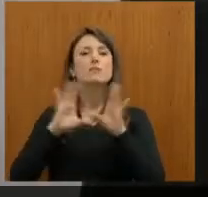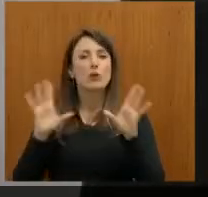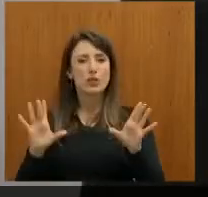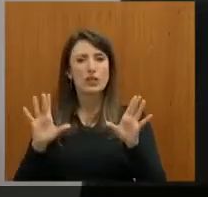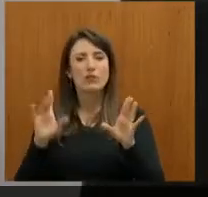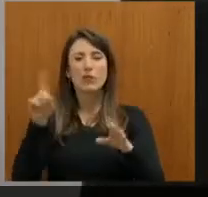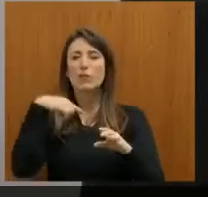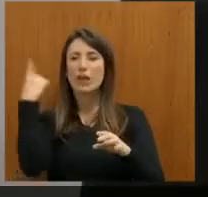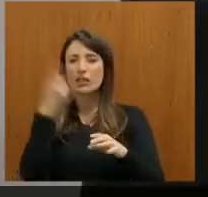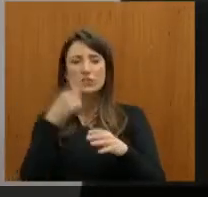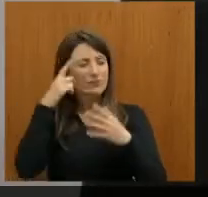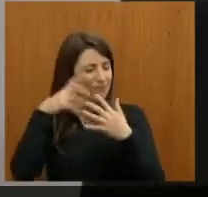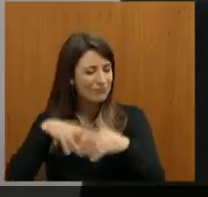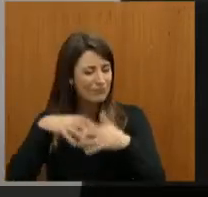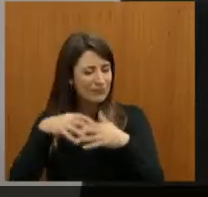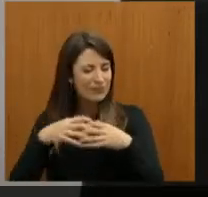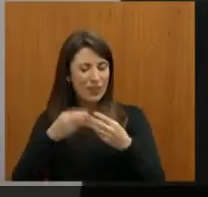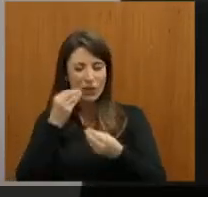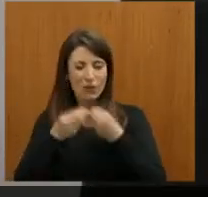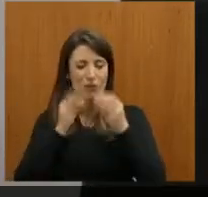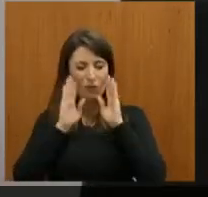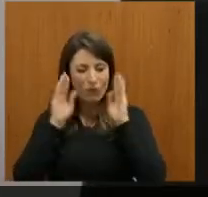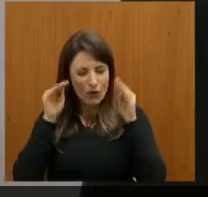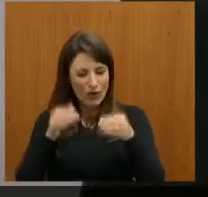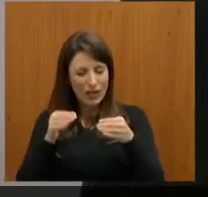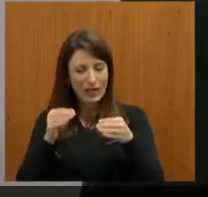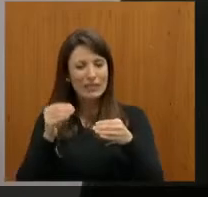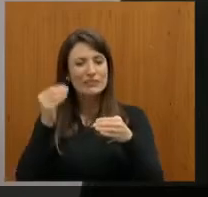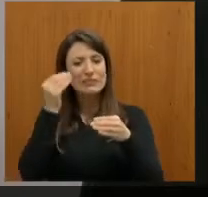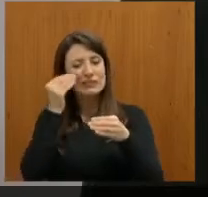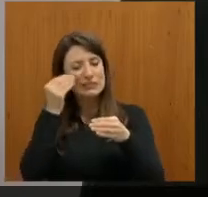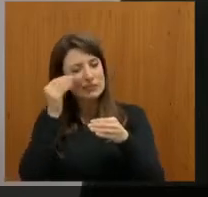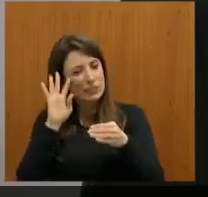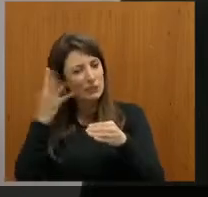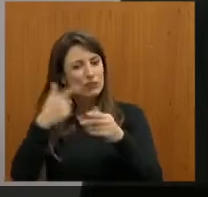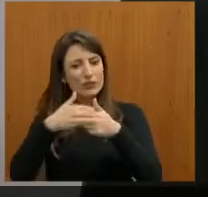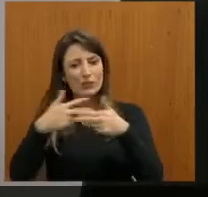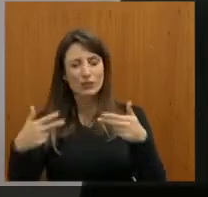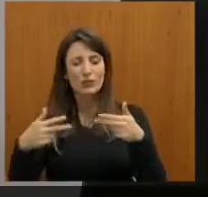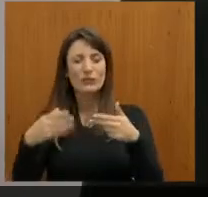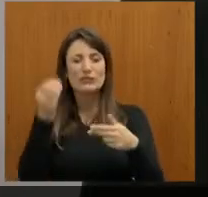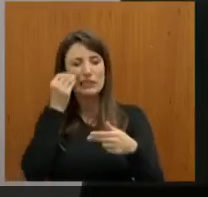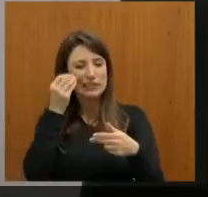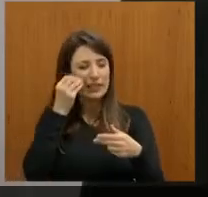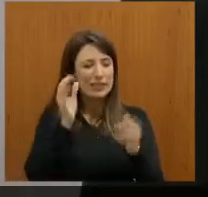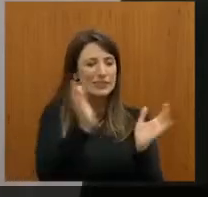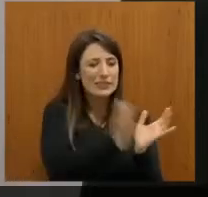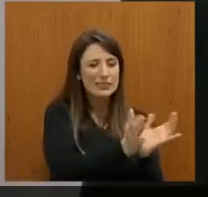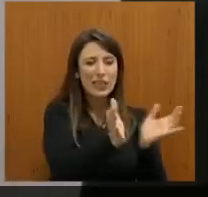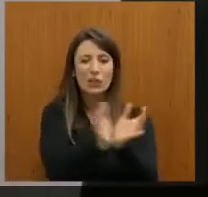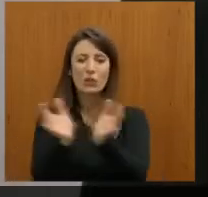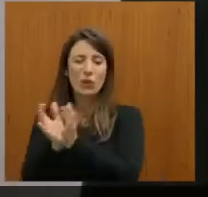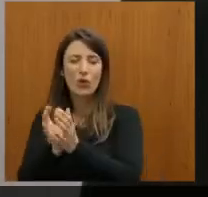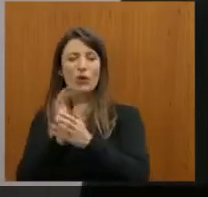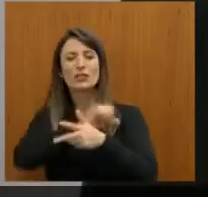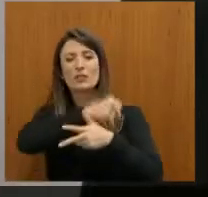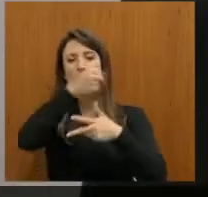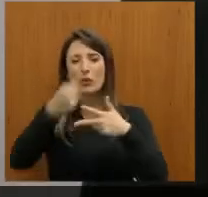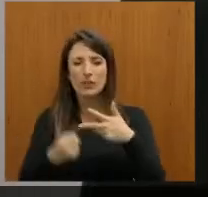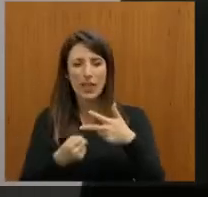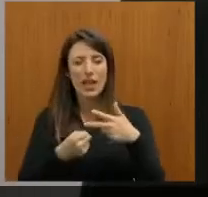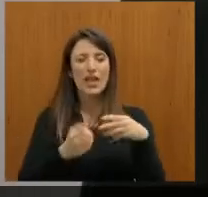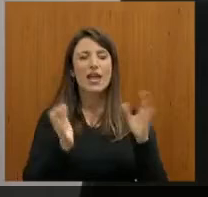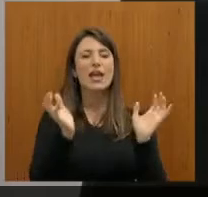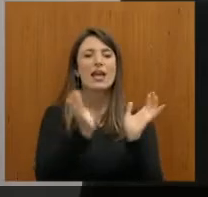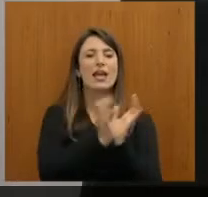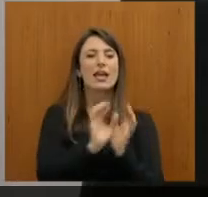e esses desafios focados na articulação entre os setores entre os poderes entre